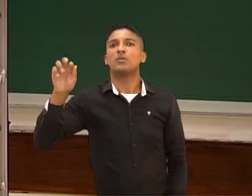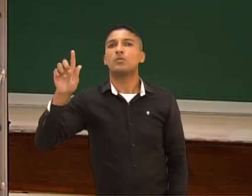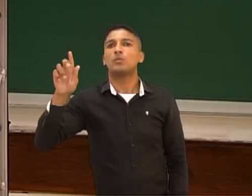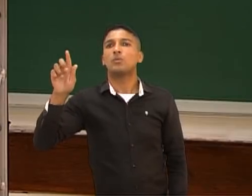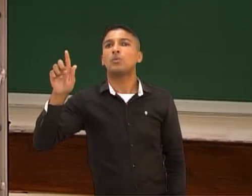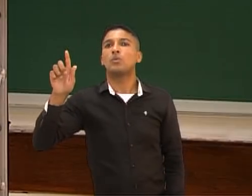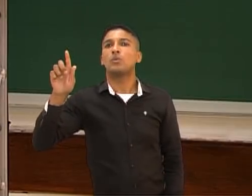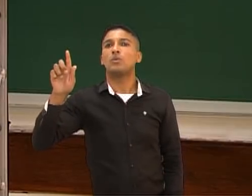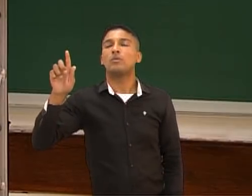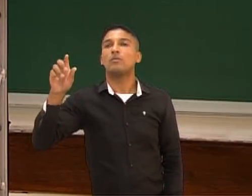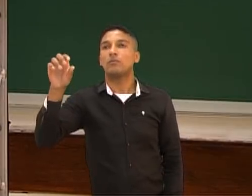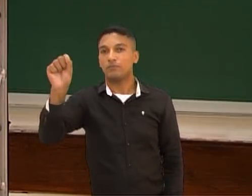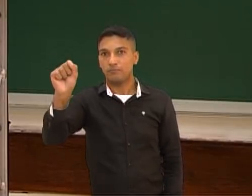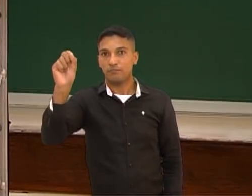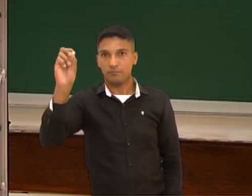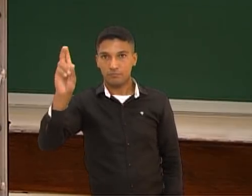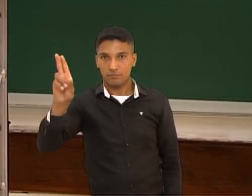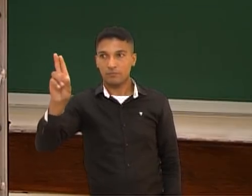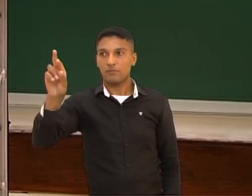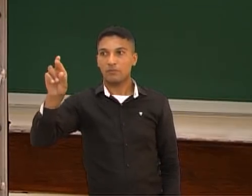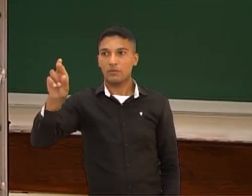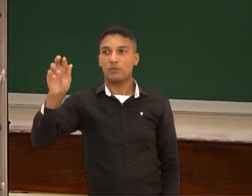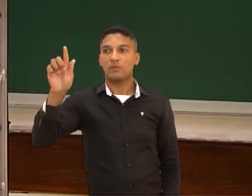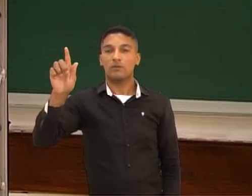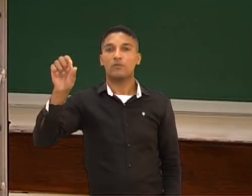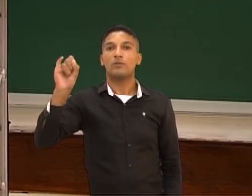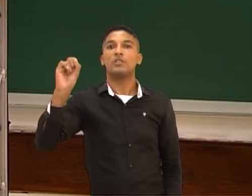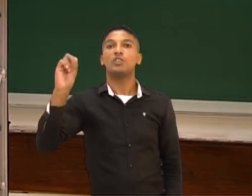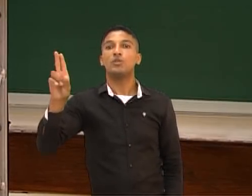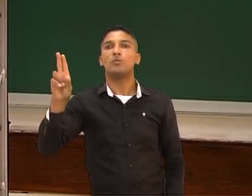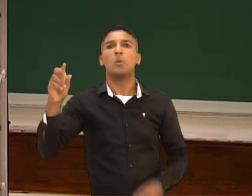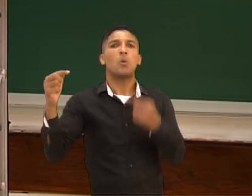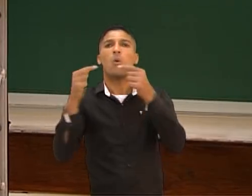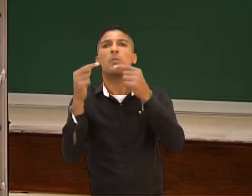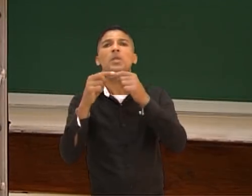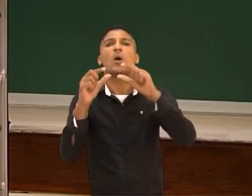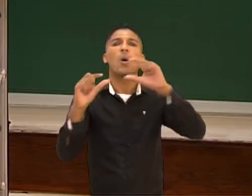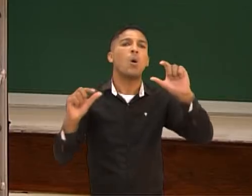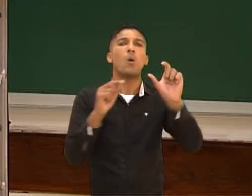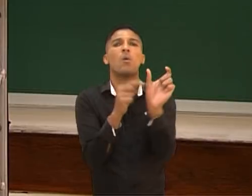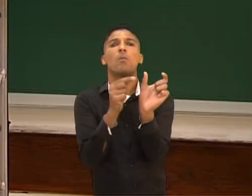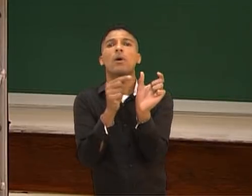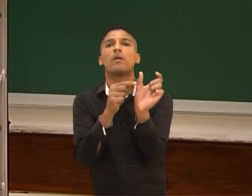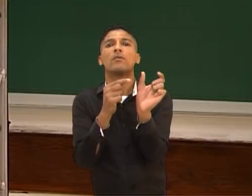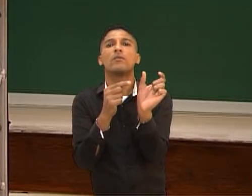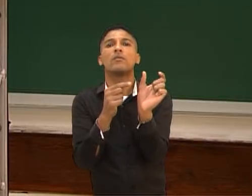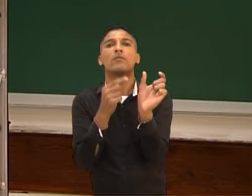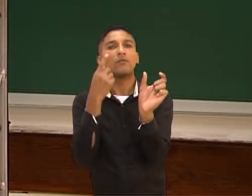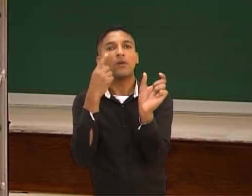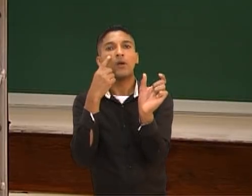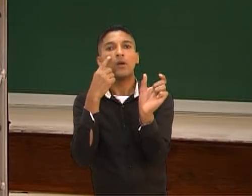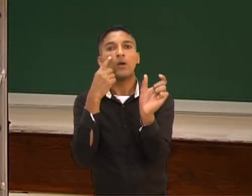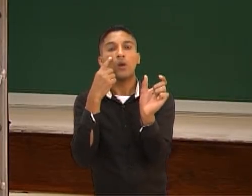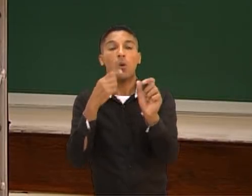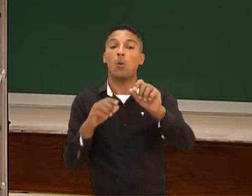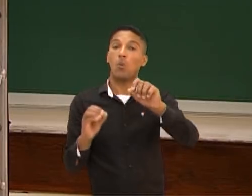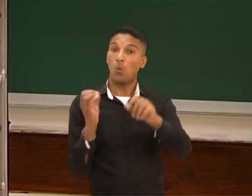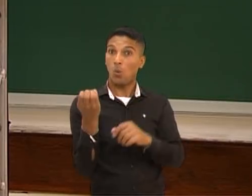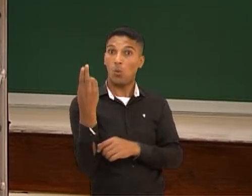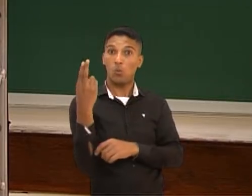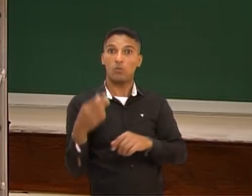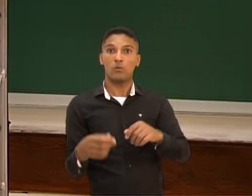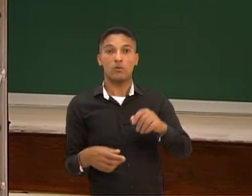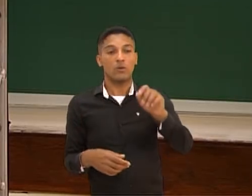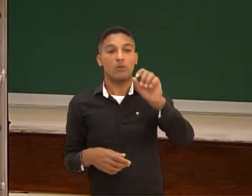ali um editor de texto que me dê de imediato a resposta, eu tenho que fazer a conjugação do verbo. Então, aqui a gente tem que o